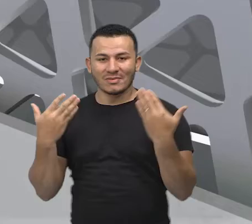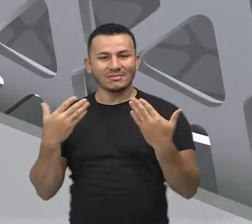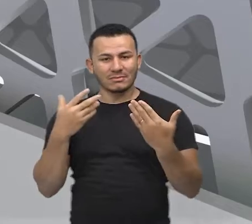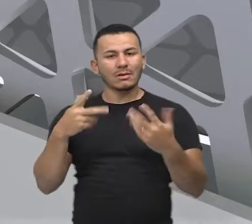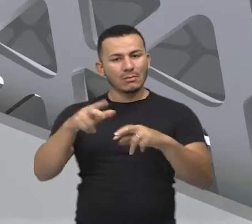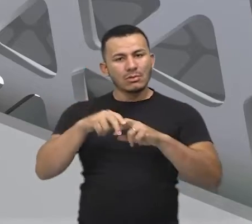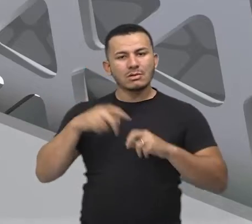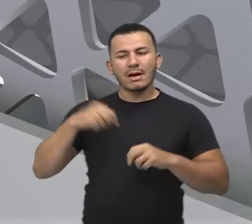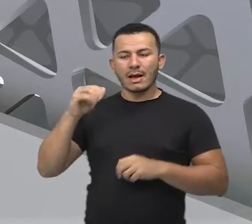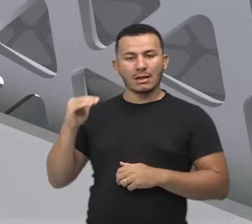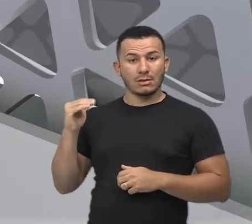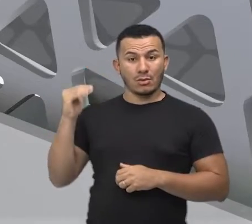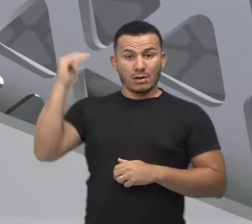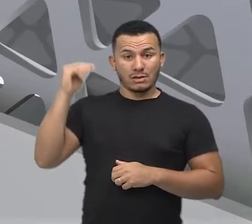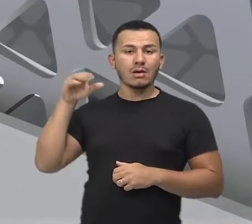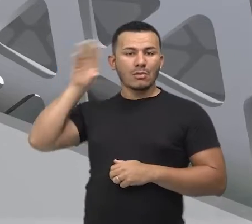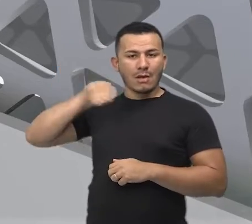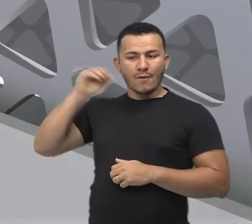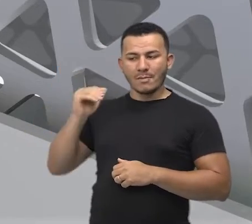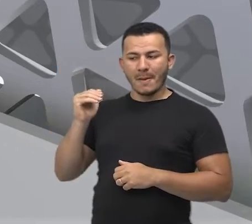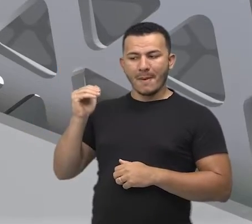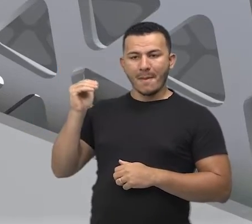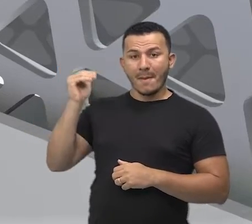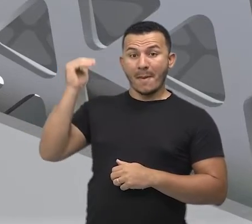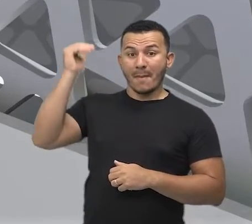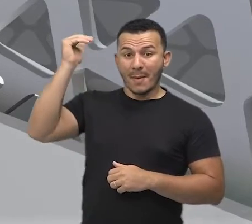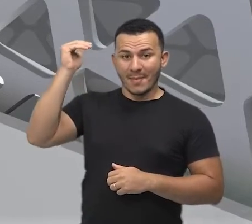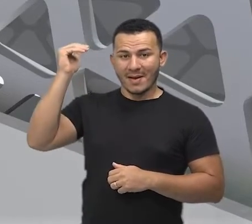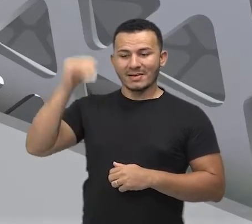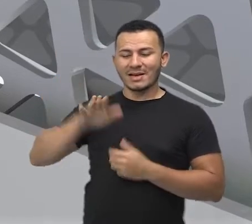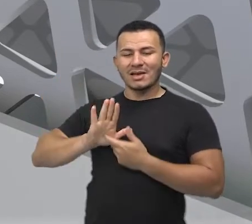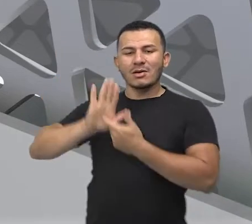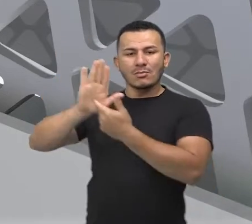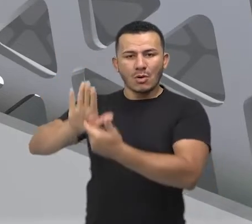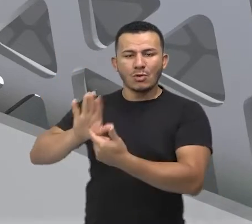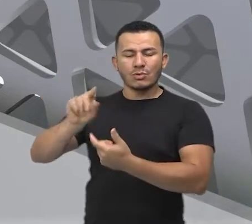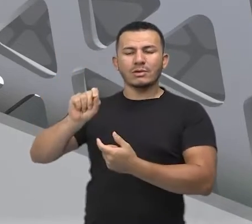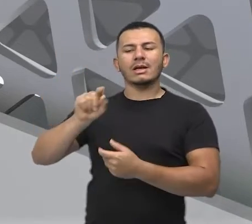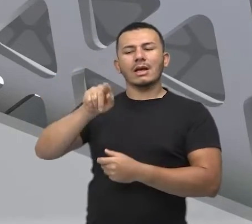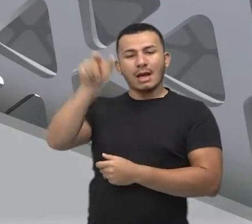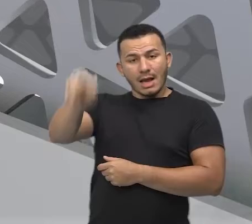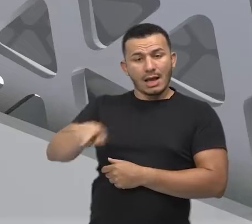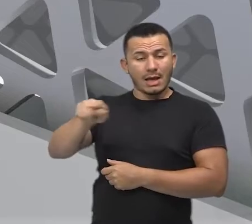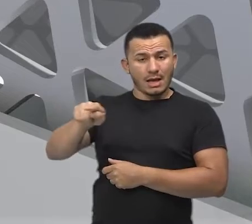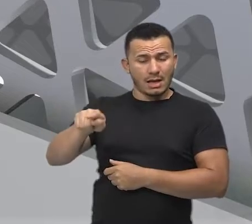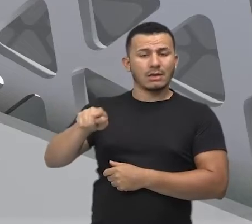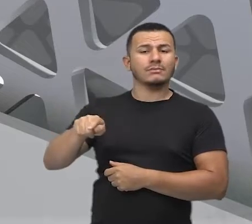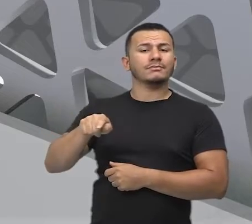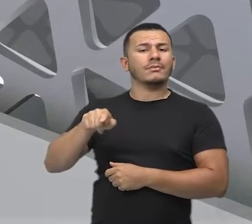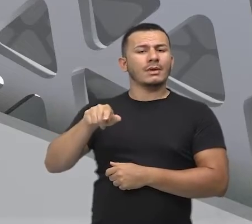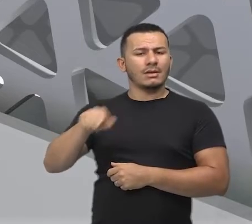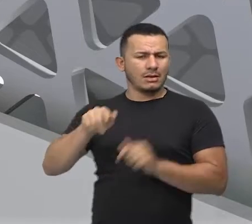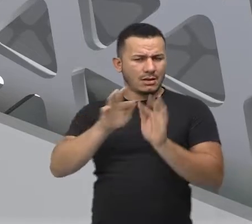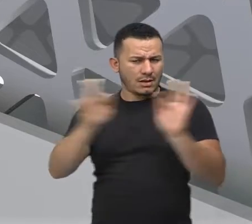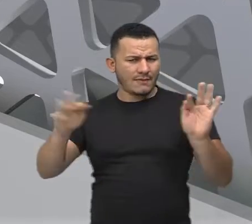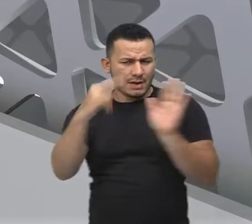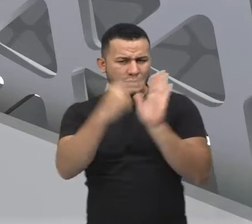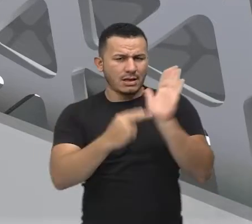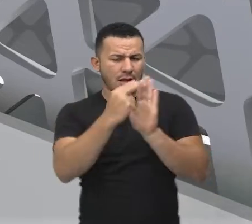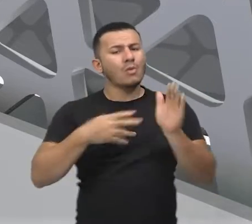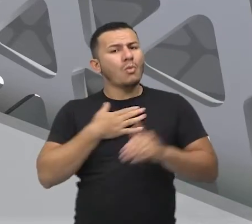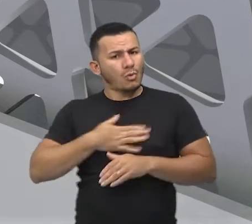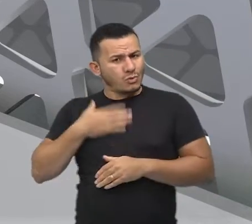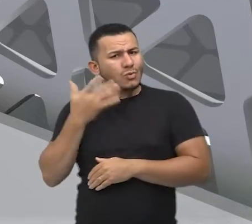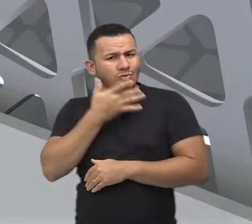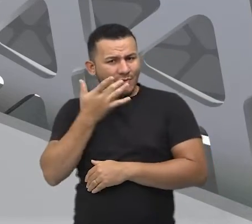permite a presença daquele ponto de exclamação. Uma entonação que manifesta para a gente que a pessoa que falou esta frase